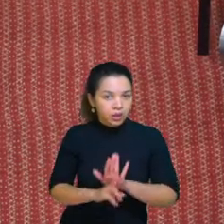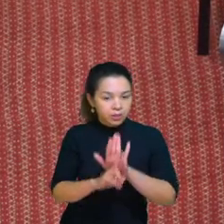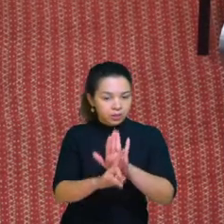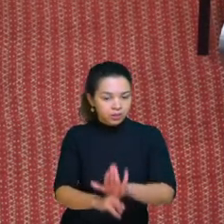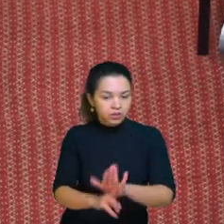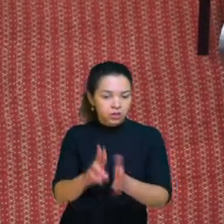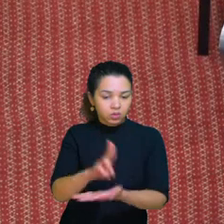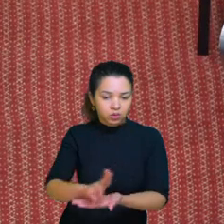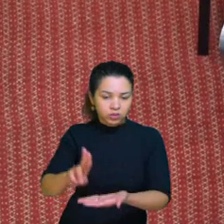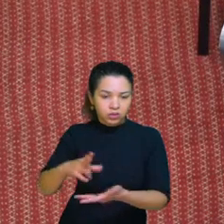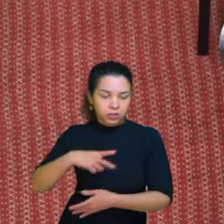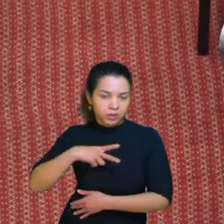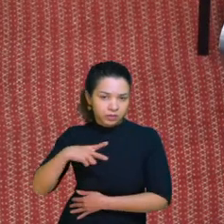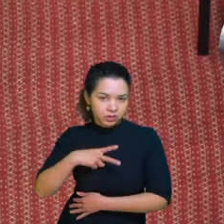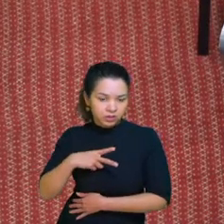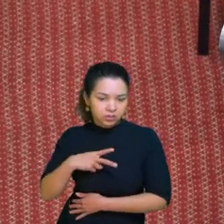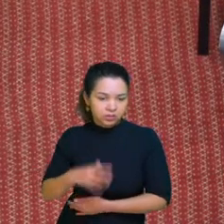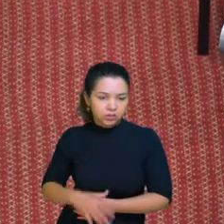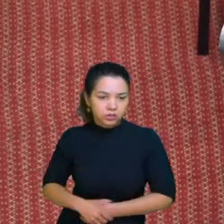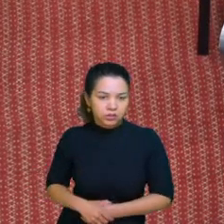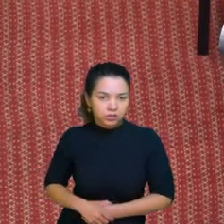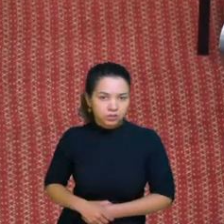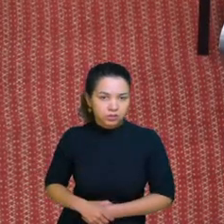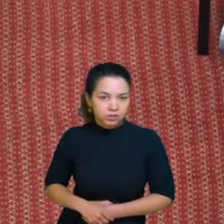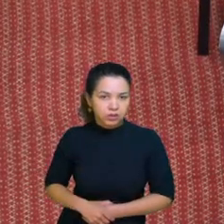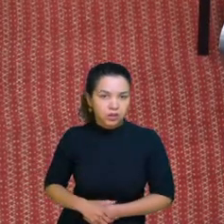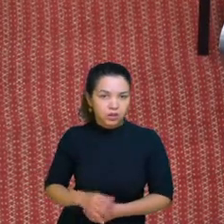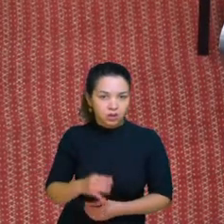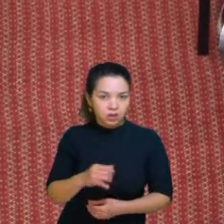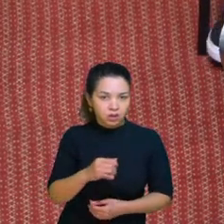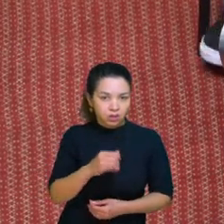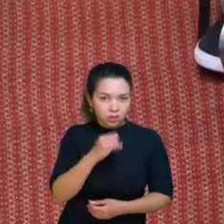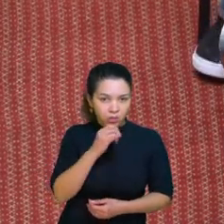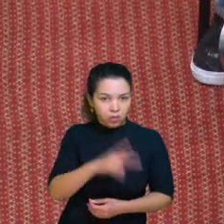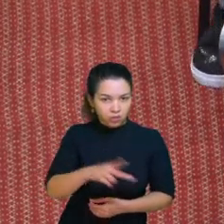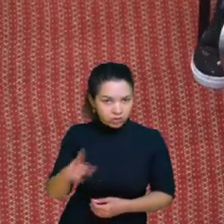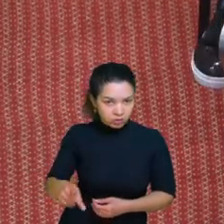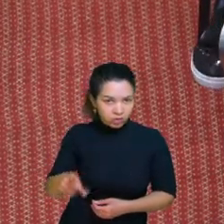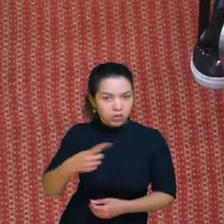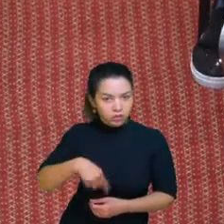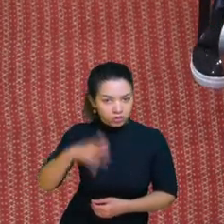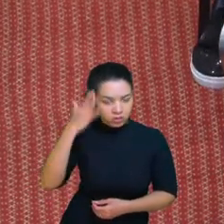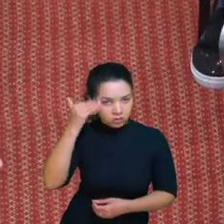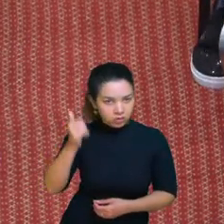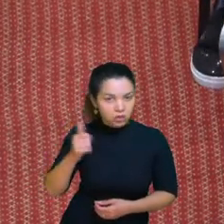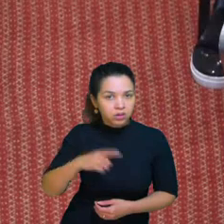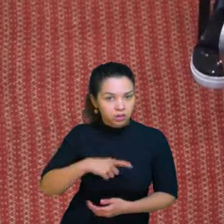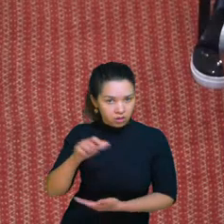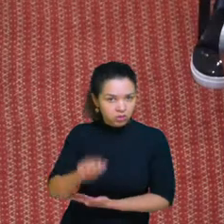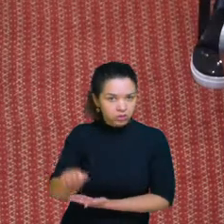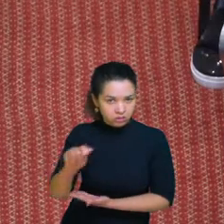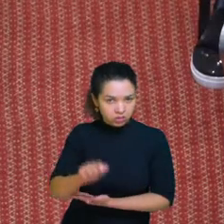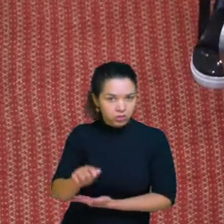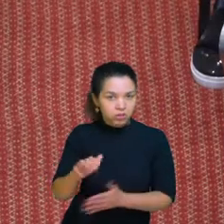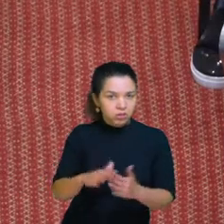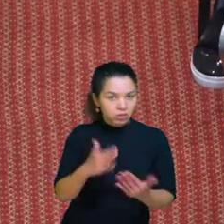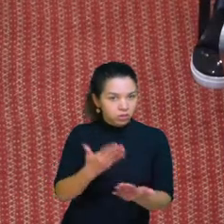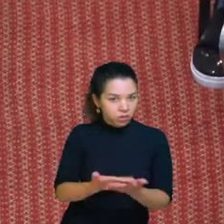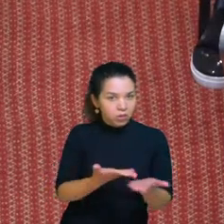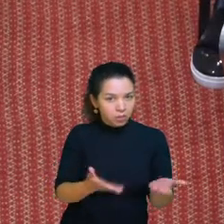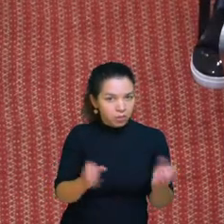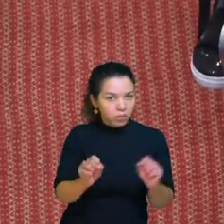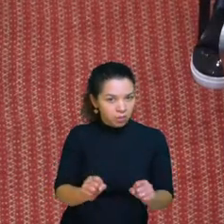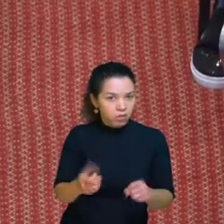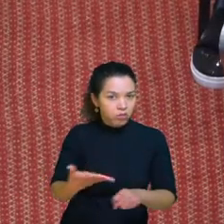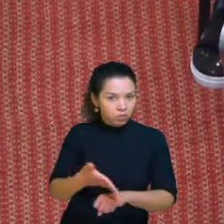Universidades privadas como tem de de professores a gente sabe que tem né existe uma associação as escolas privadas talvez elas podiam estar no